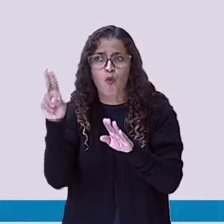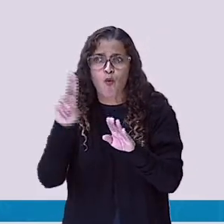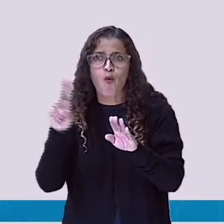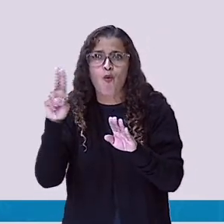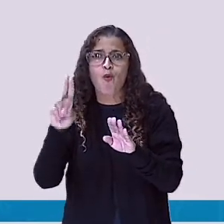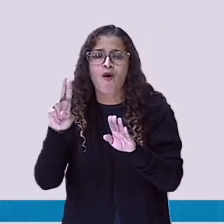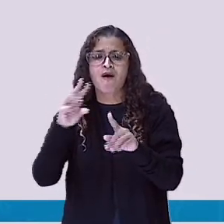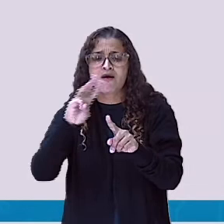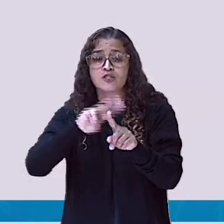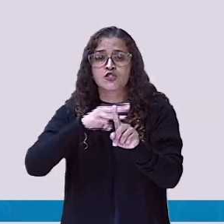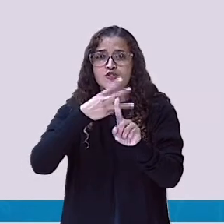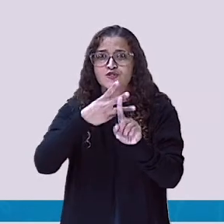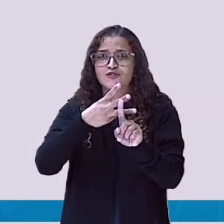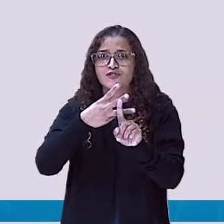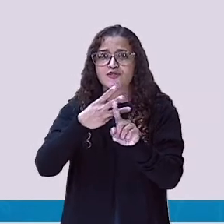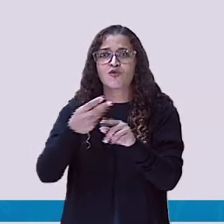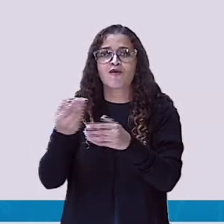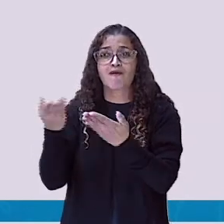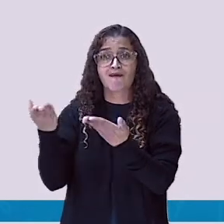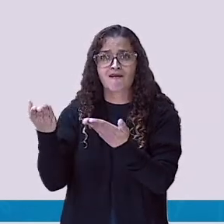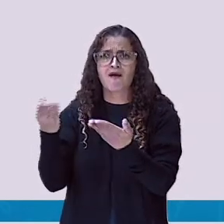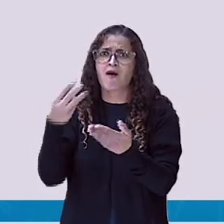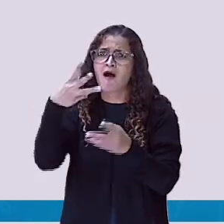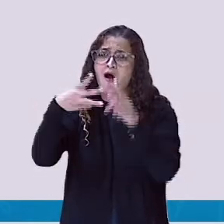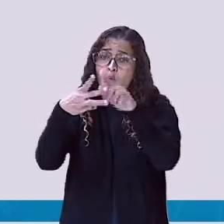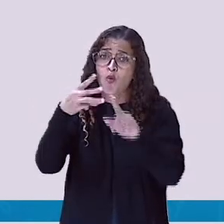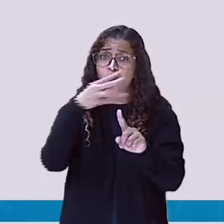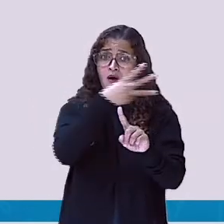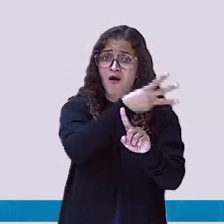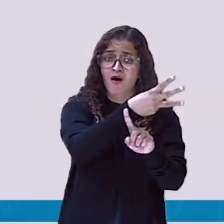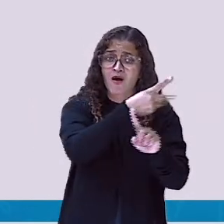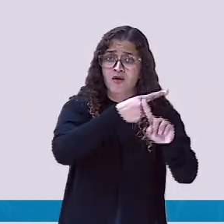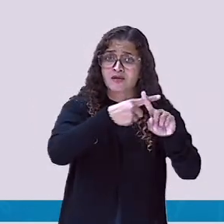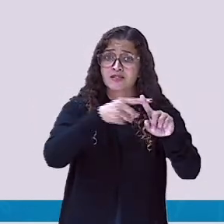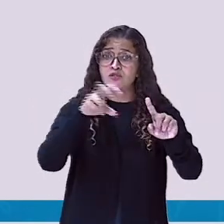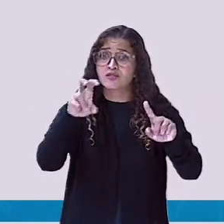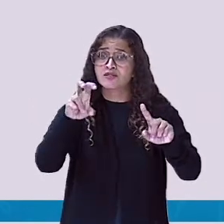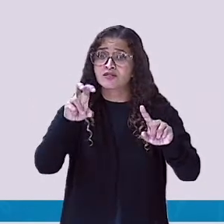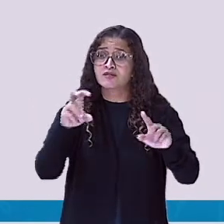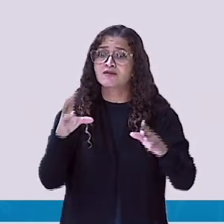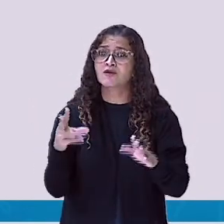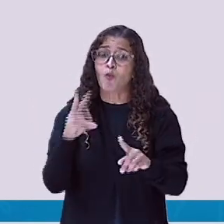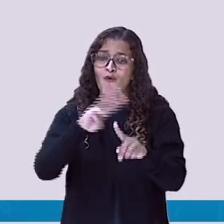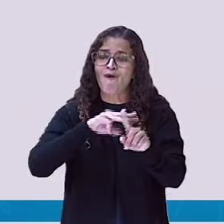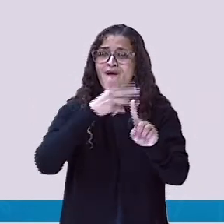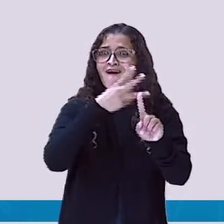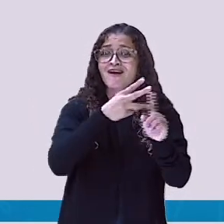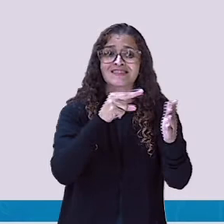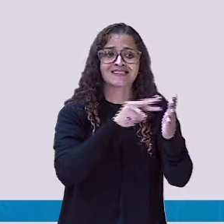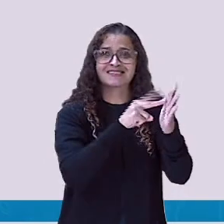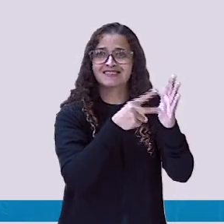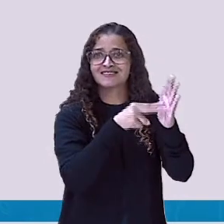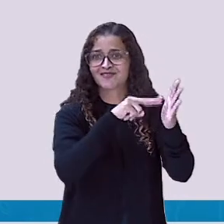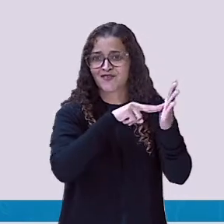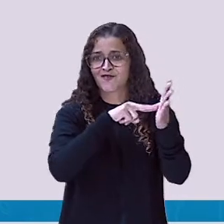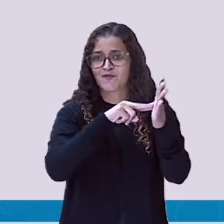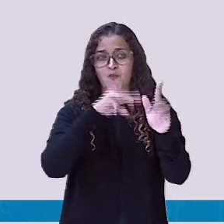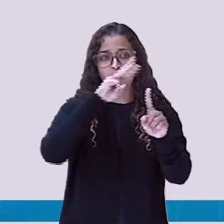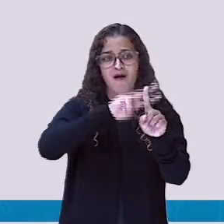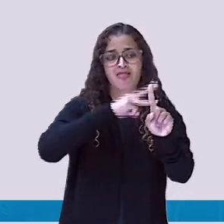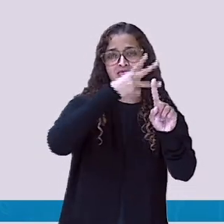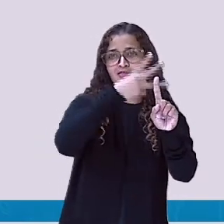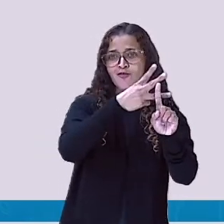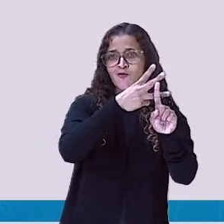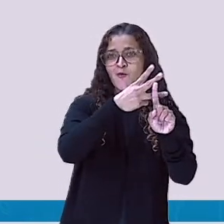3 vezes? 3 vezes o número 5, que seria o